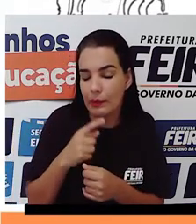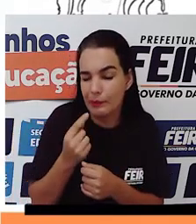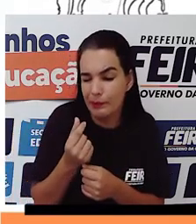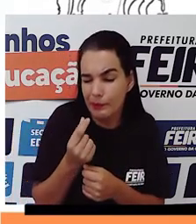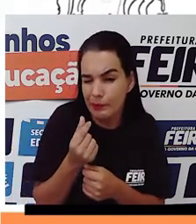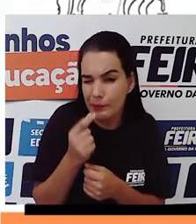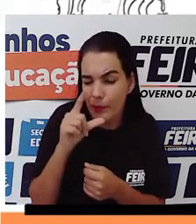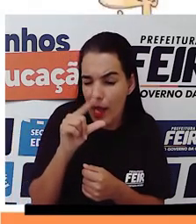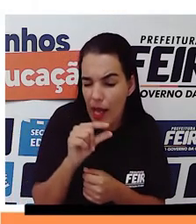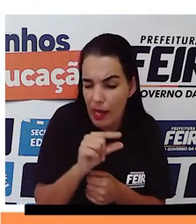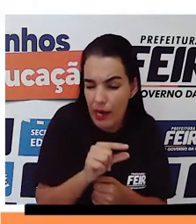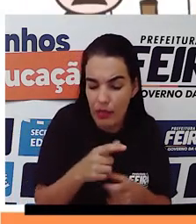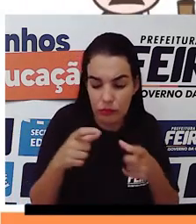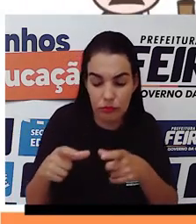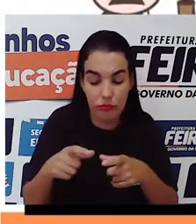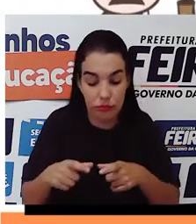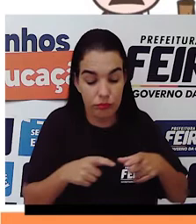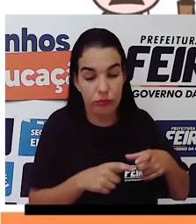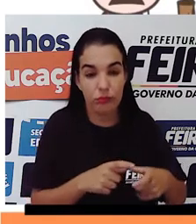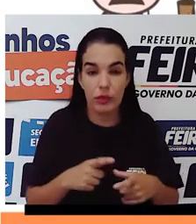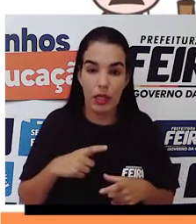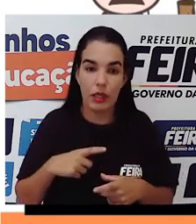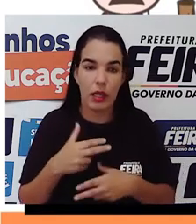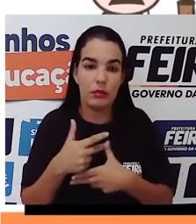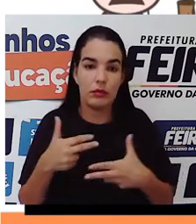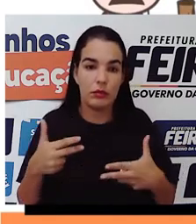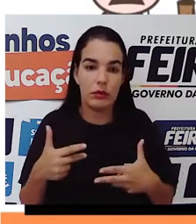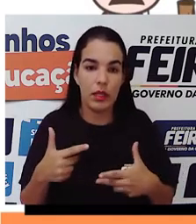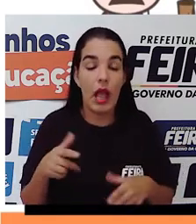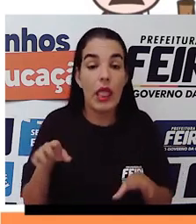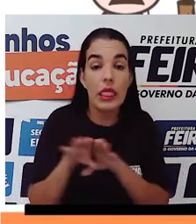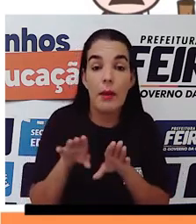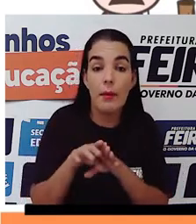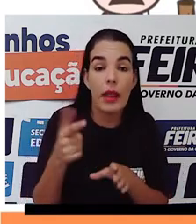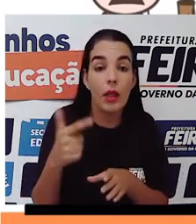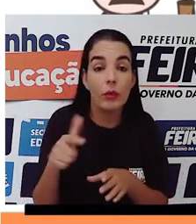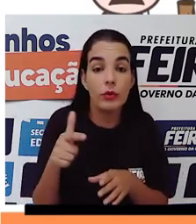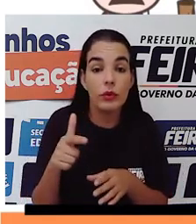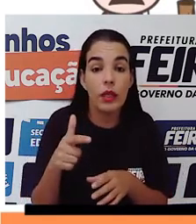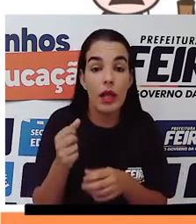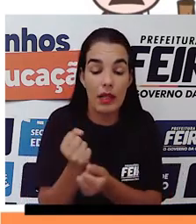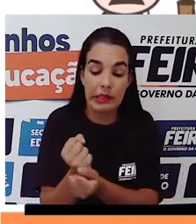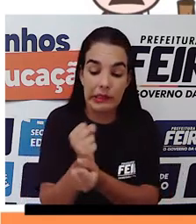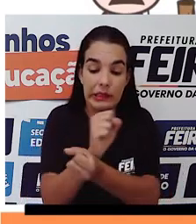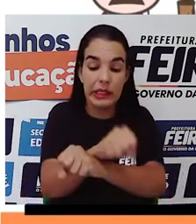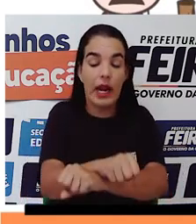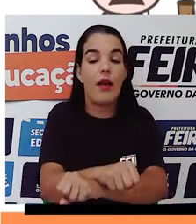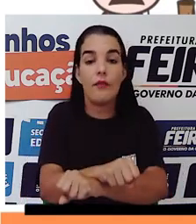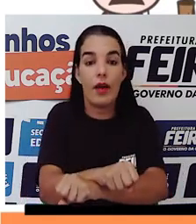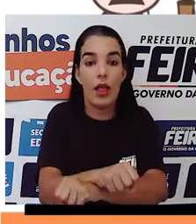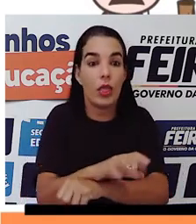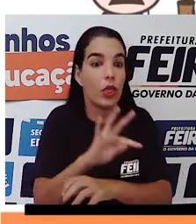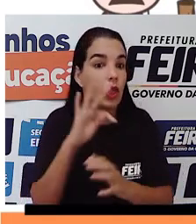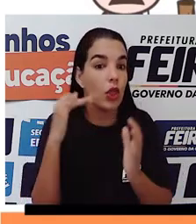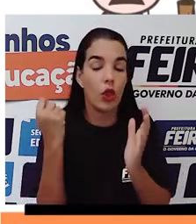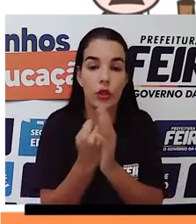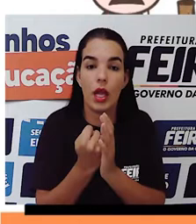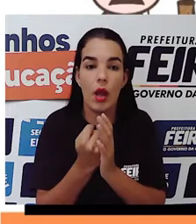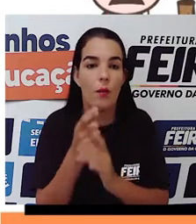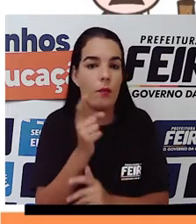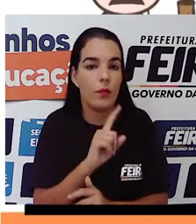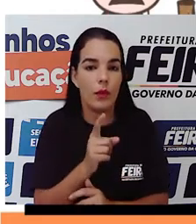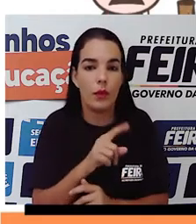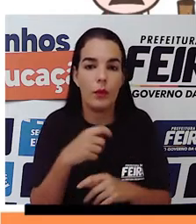pelos produtos locais, além de não oferecer mão de obra escrava suficiente para a demanda